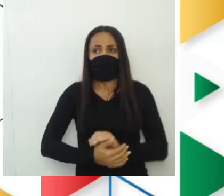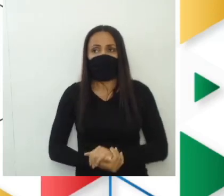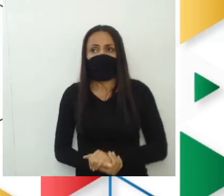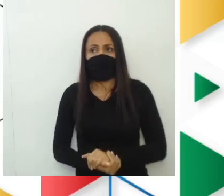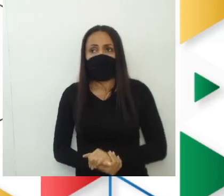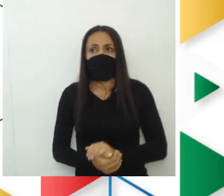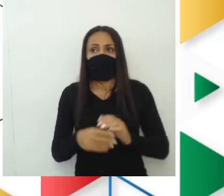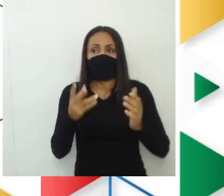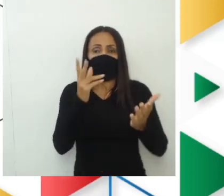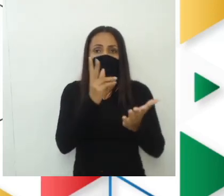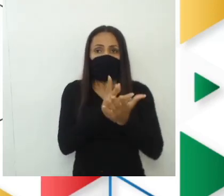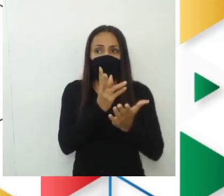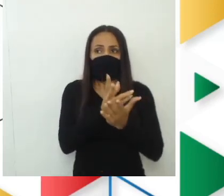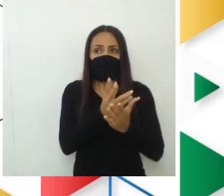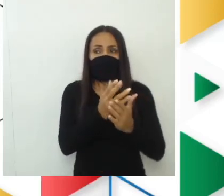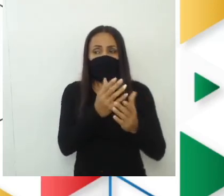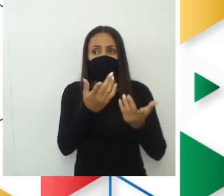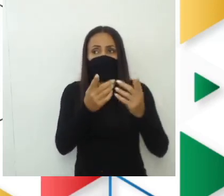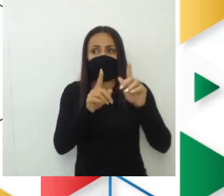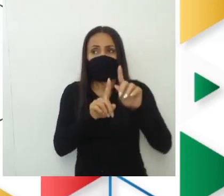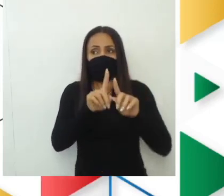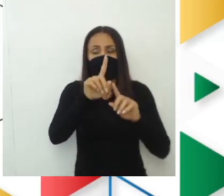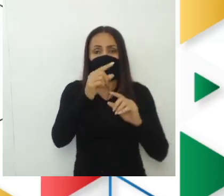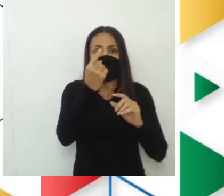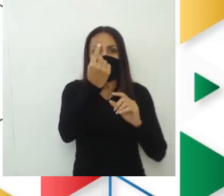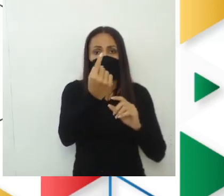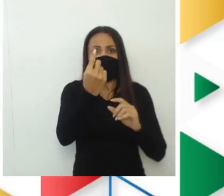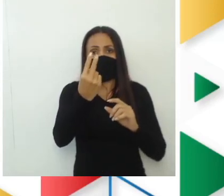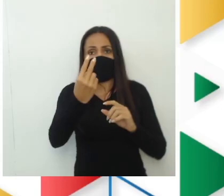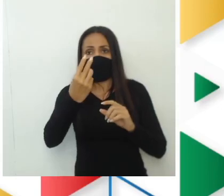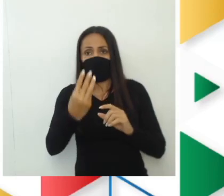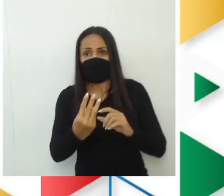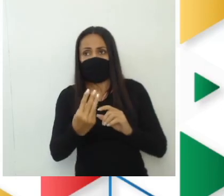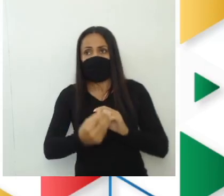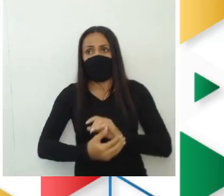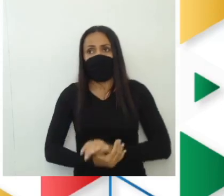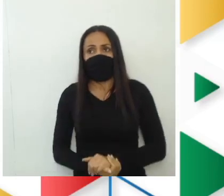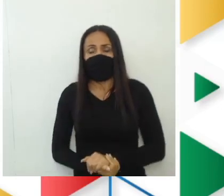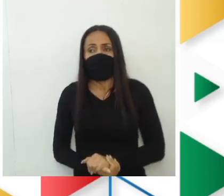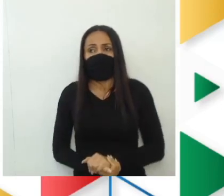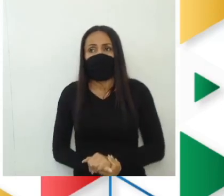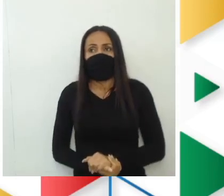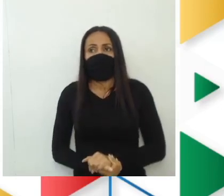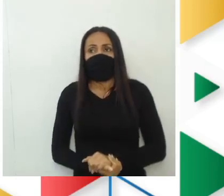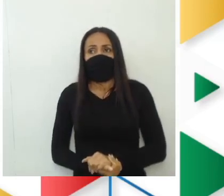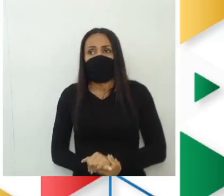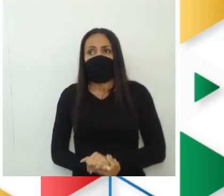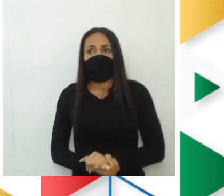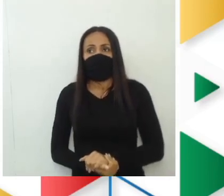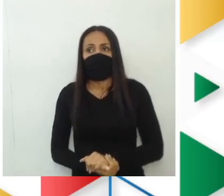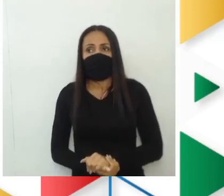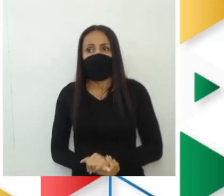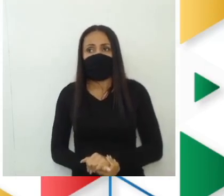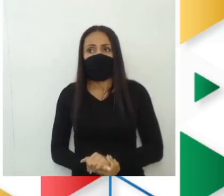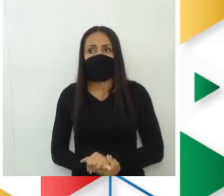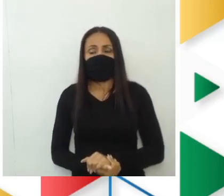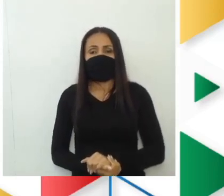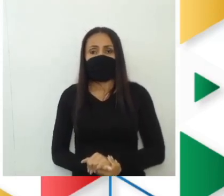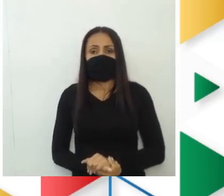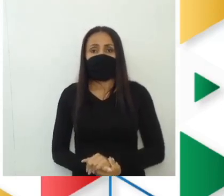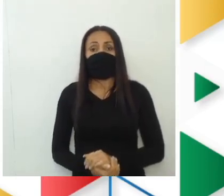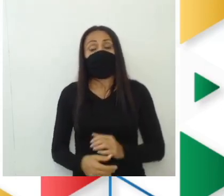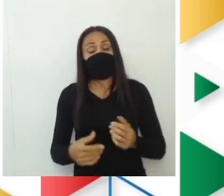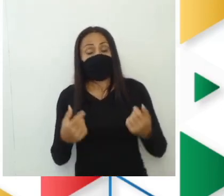sequência crescente é o 1, depois o 2, depois o 3, tá? Ok? Agora, nessa questão aí a gente vai ter muito cuidado,